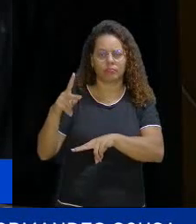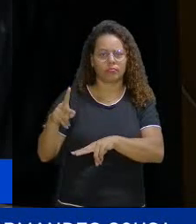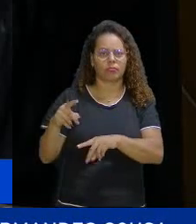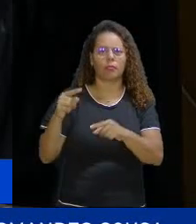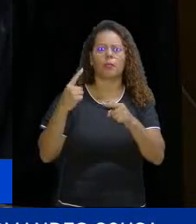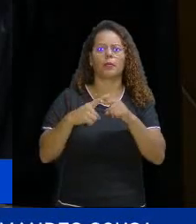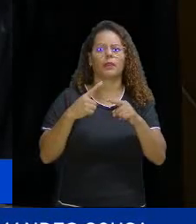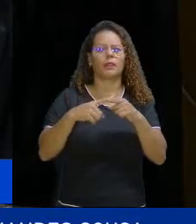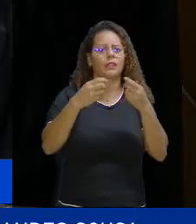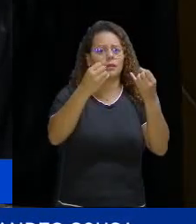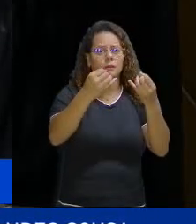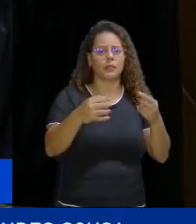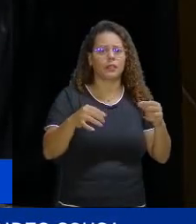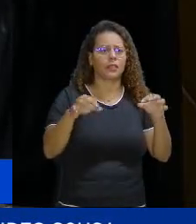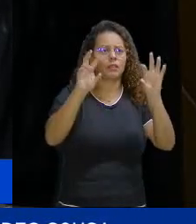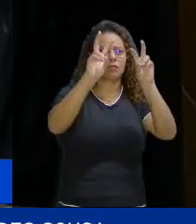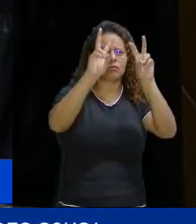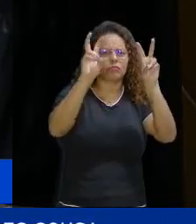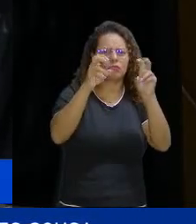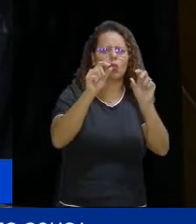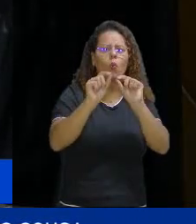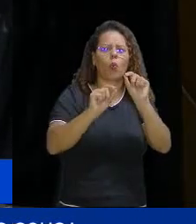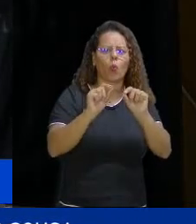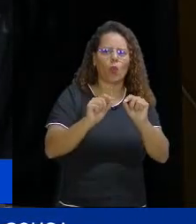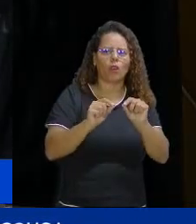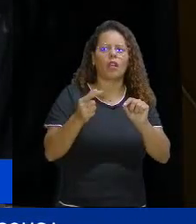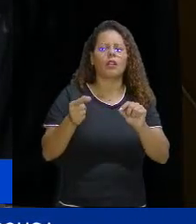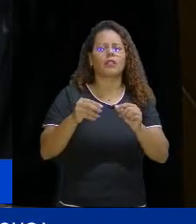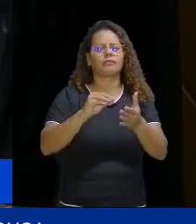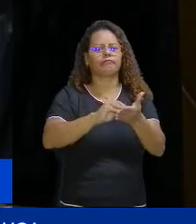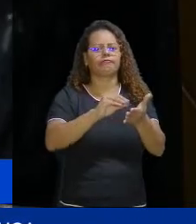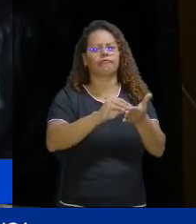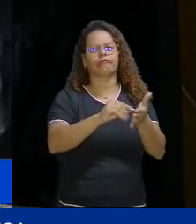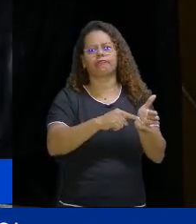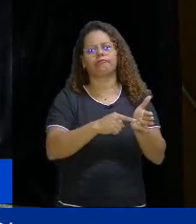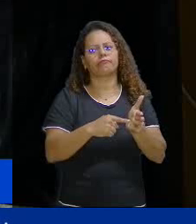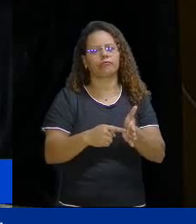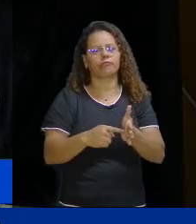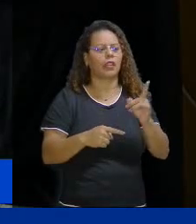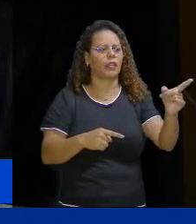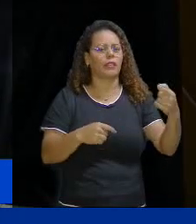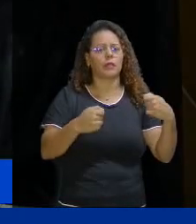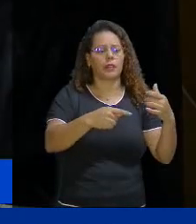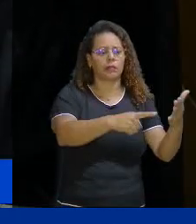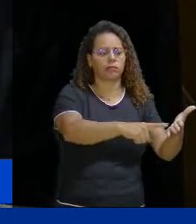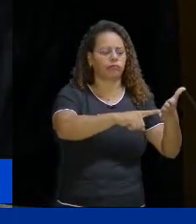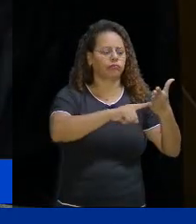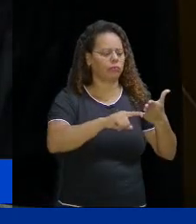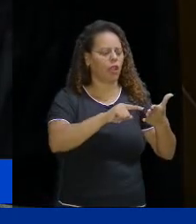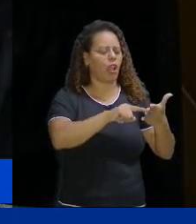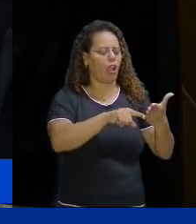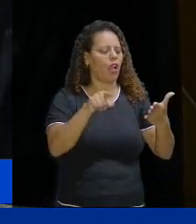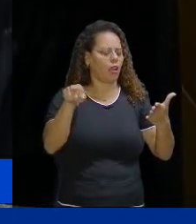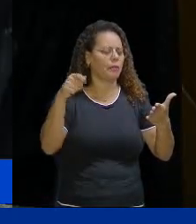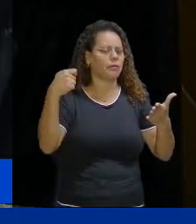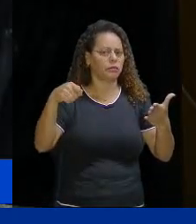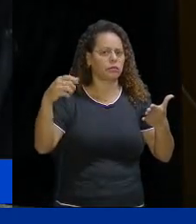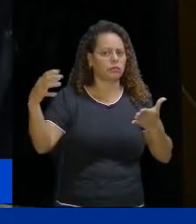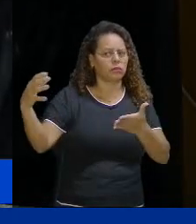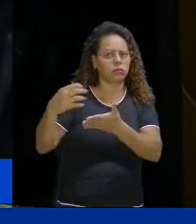de falta de fundamentação plausível. O juiz argumentou que os impetrantes não demonstraram adequadamente a necessidade e